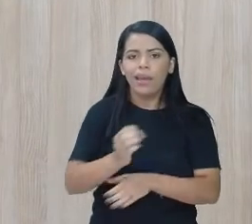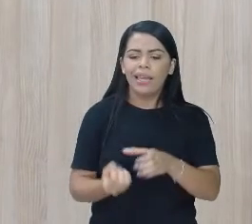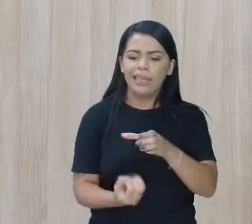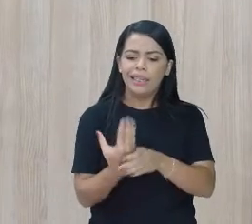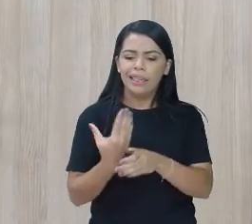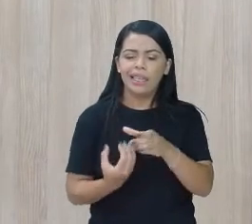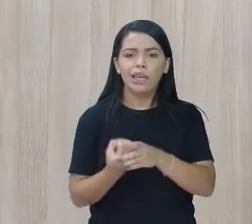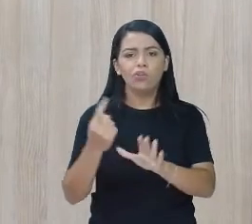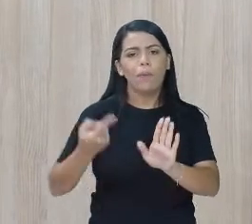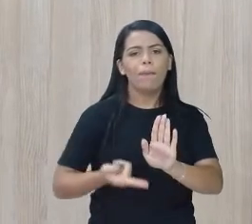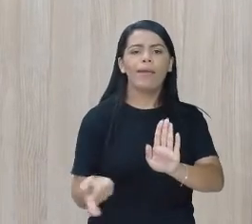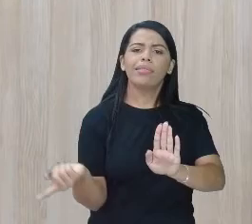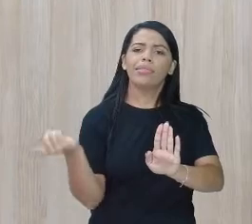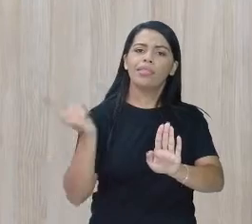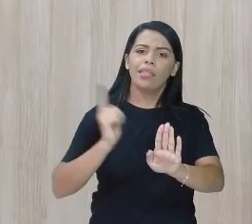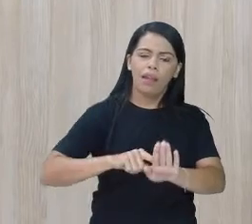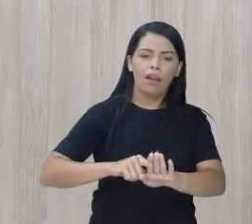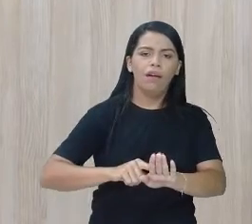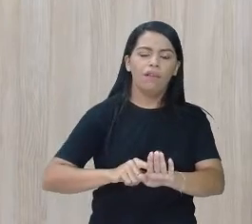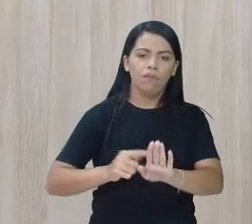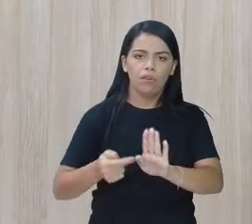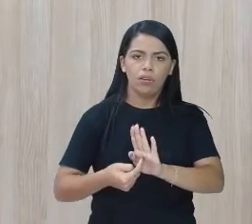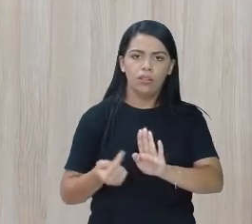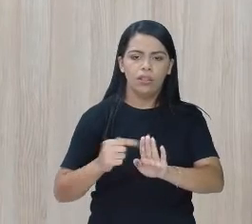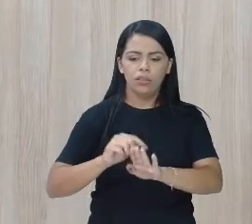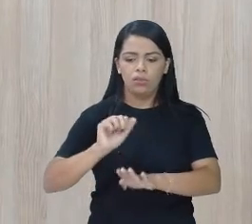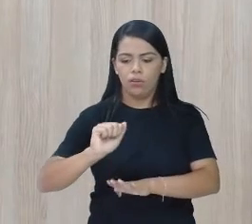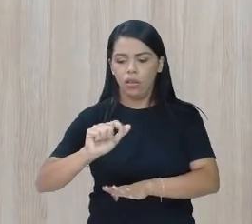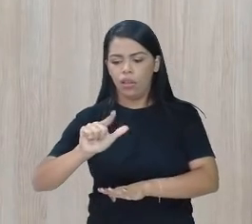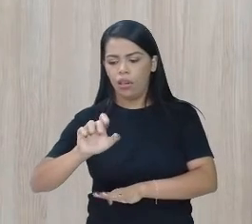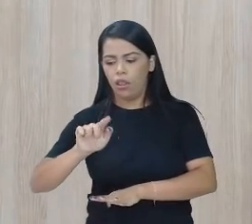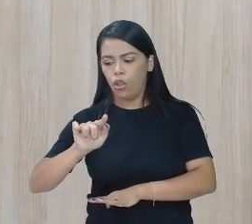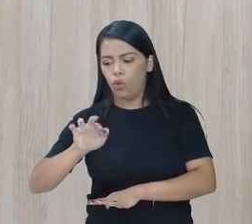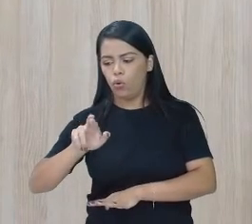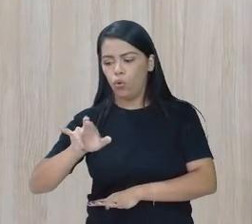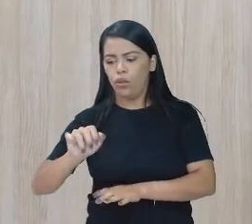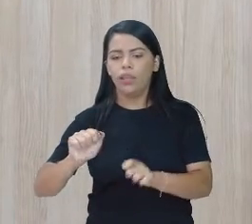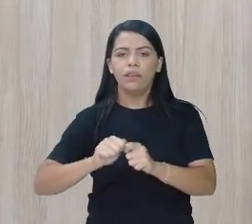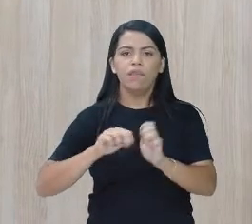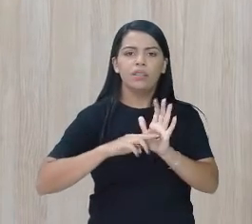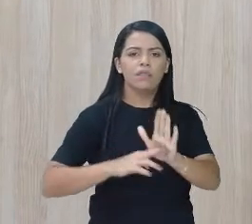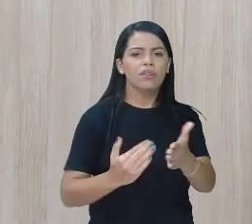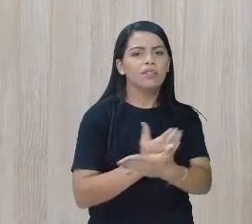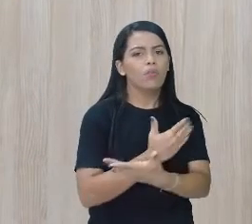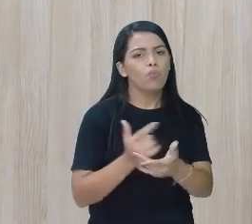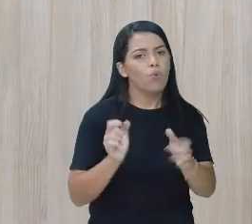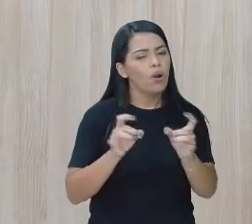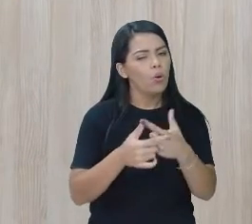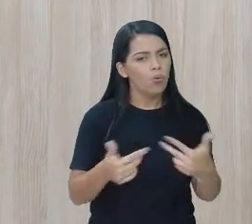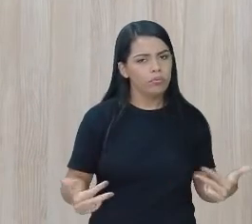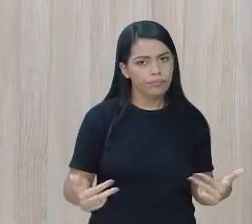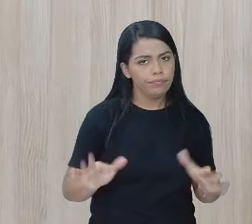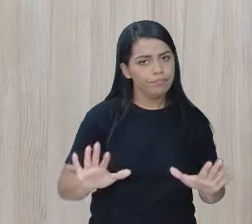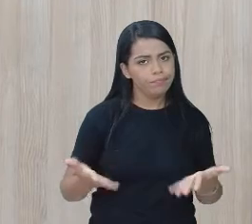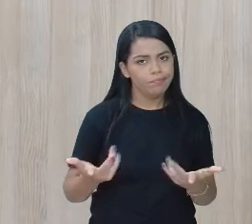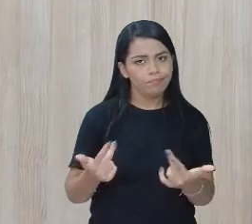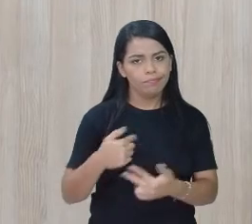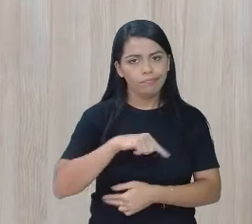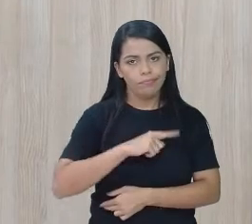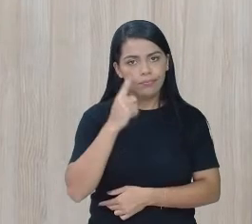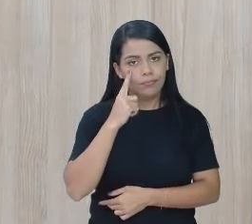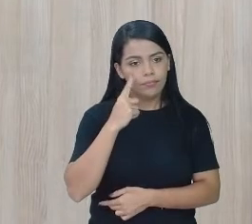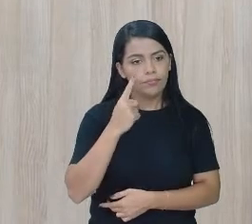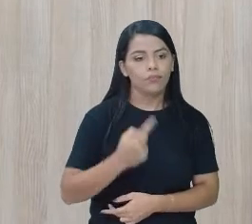uma metáfora, criando uma alegoria que faça referência a uma situação. Como a gente viu, o peixinho